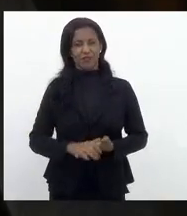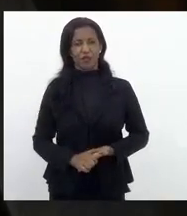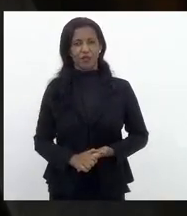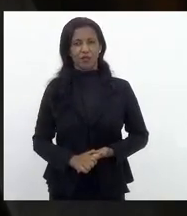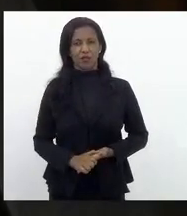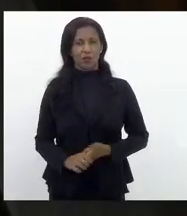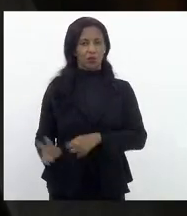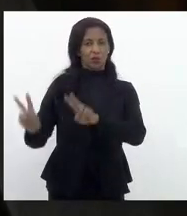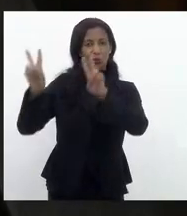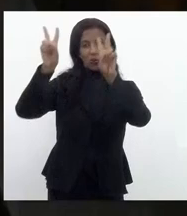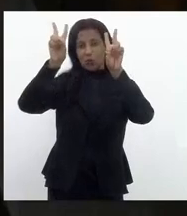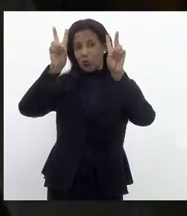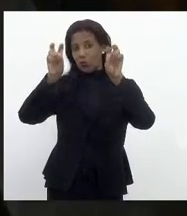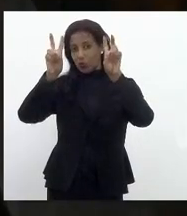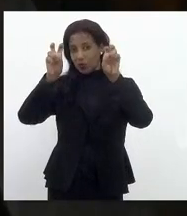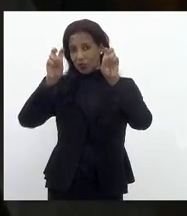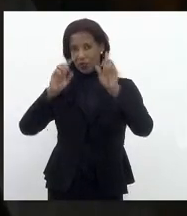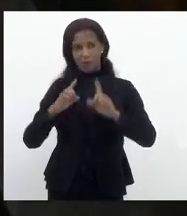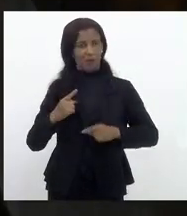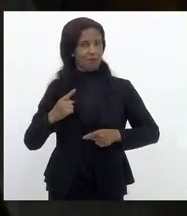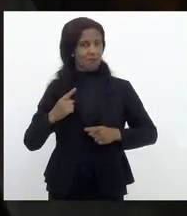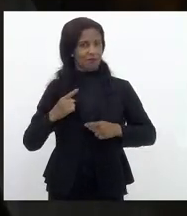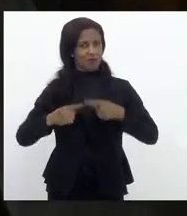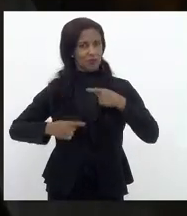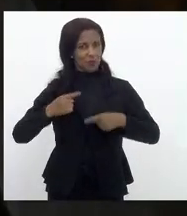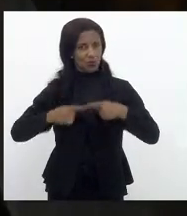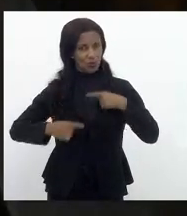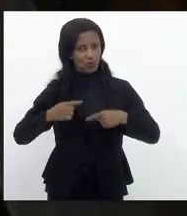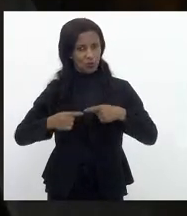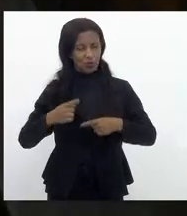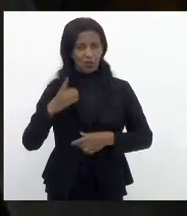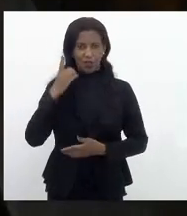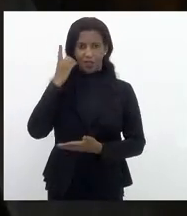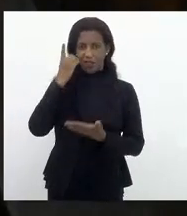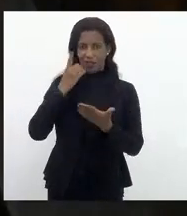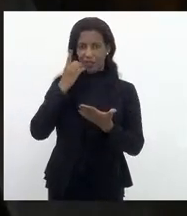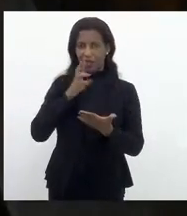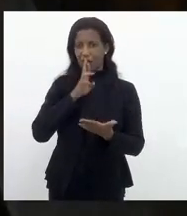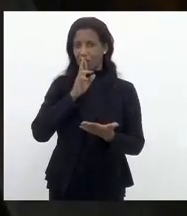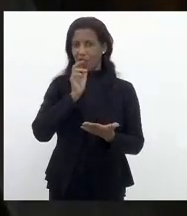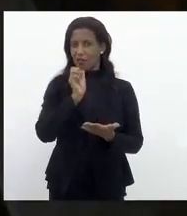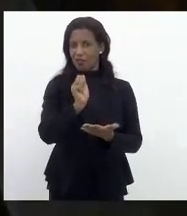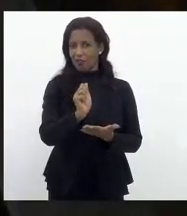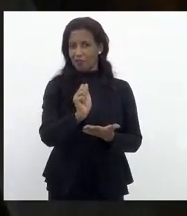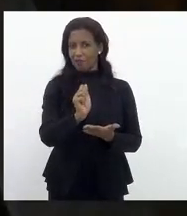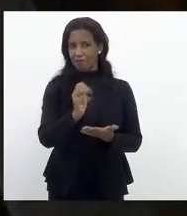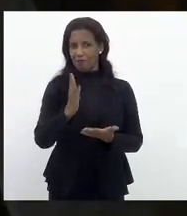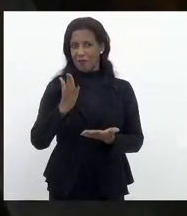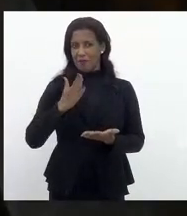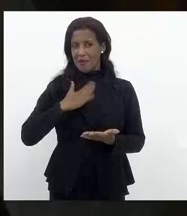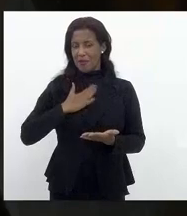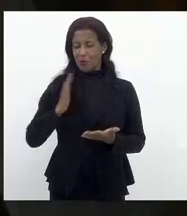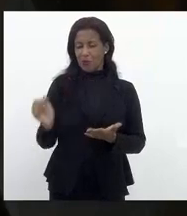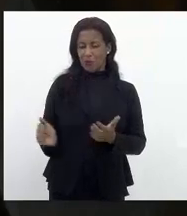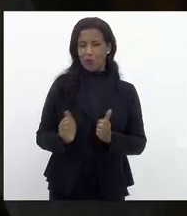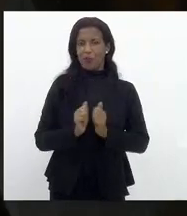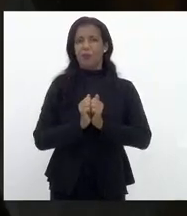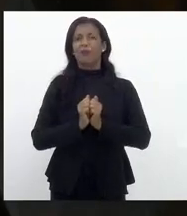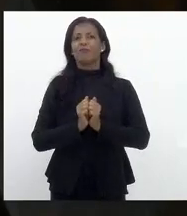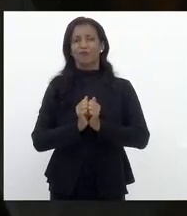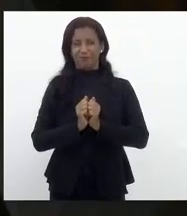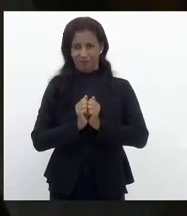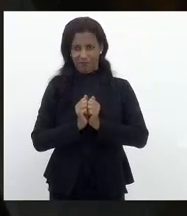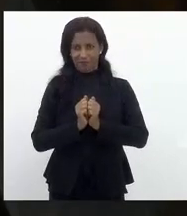sobre o tema que nós estamos discutindo Deputado Rodrigo Amorim é meu aliado